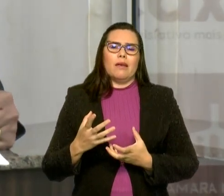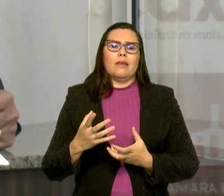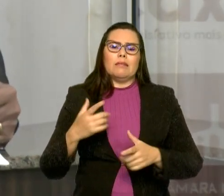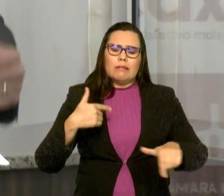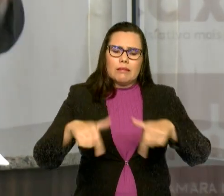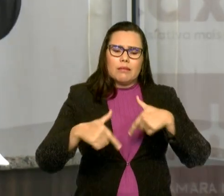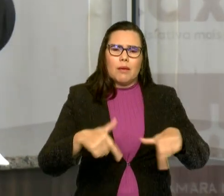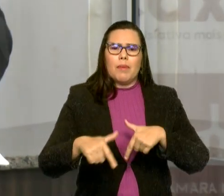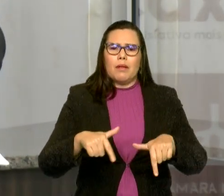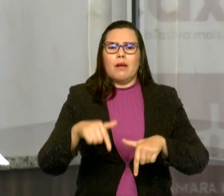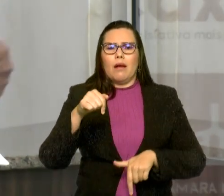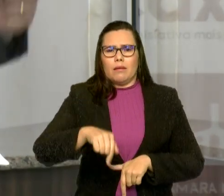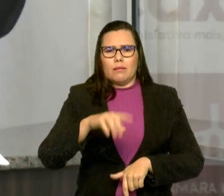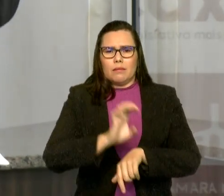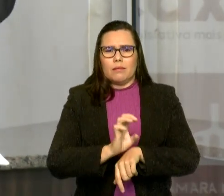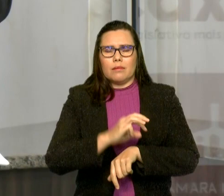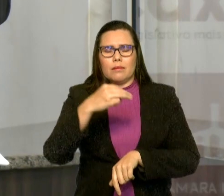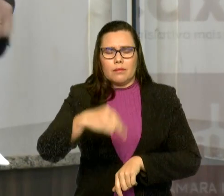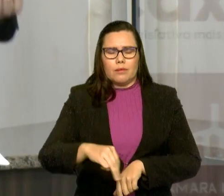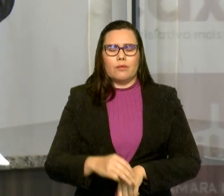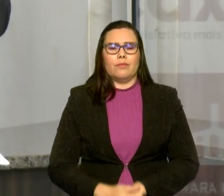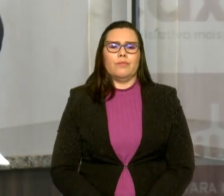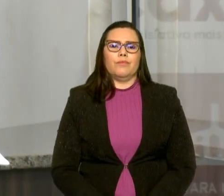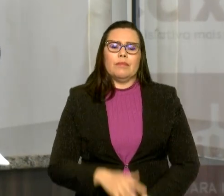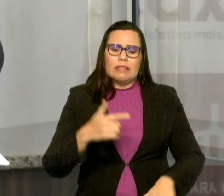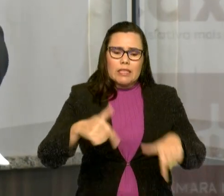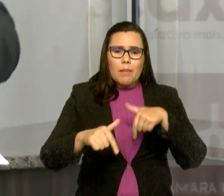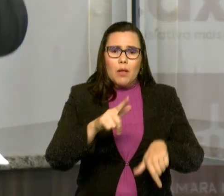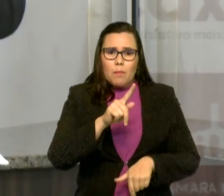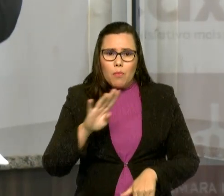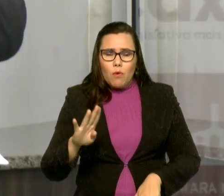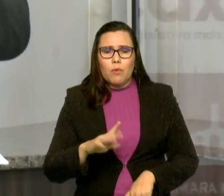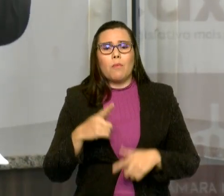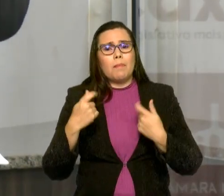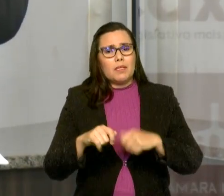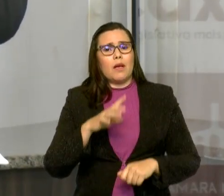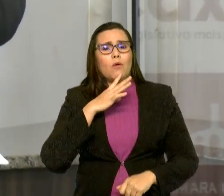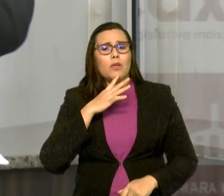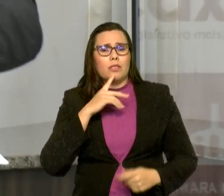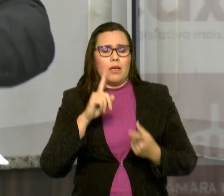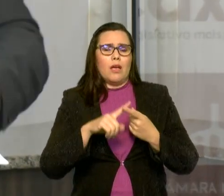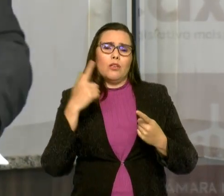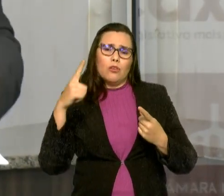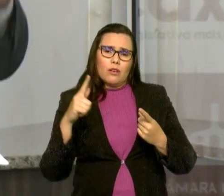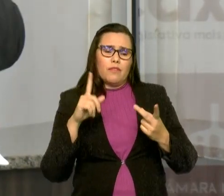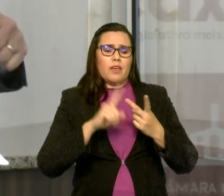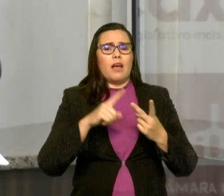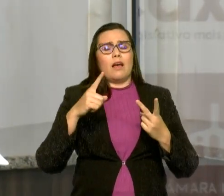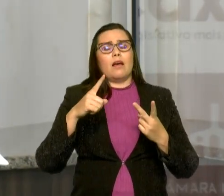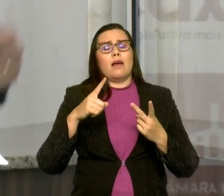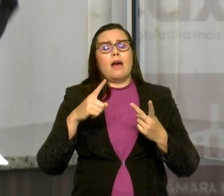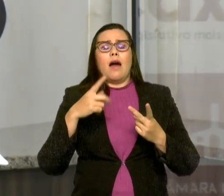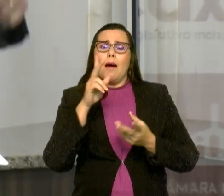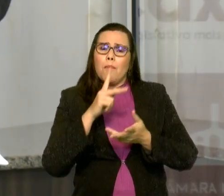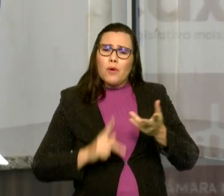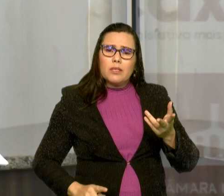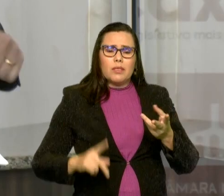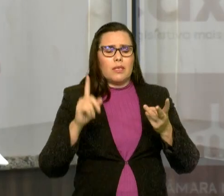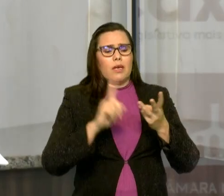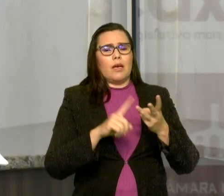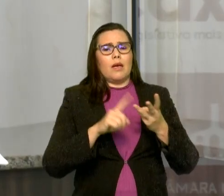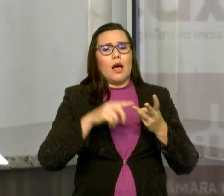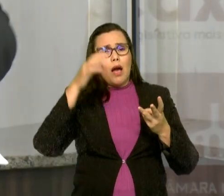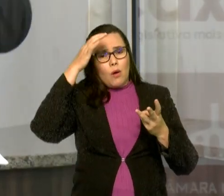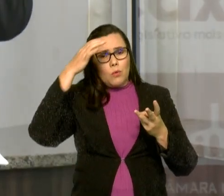esse serviço público, conheçam a nossa história, conheçam a nossa geografia, conheçam a nossa literatura, que é muito rica, conheçam a